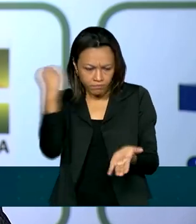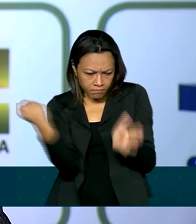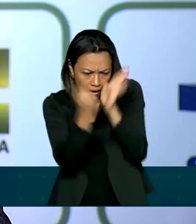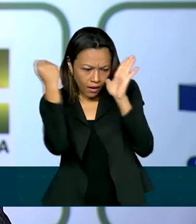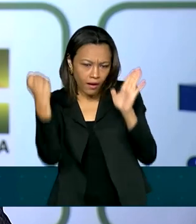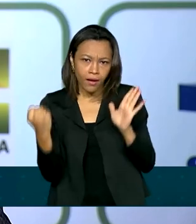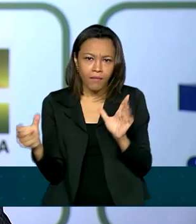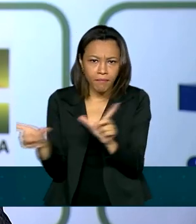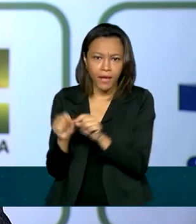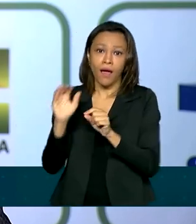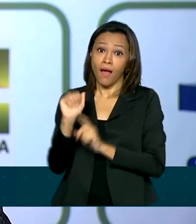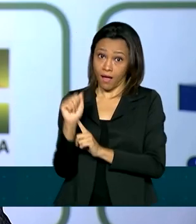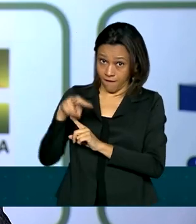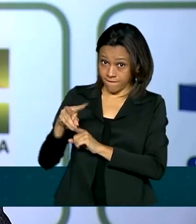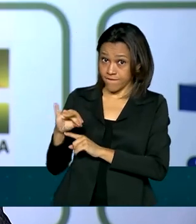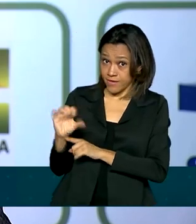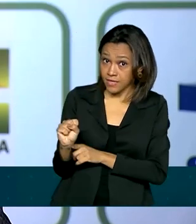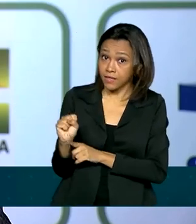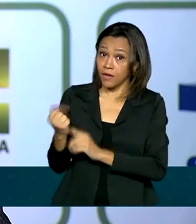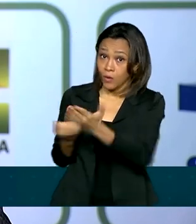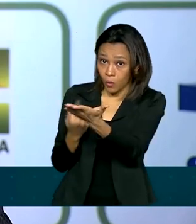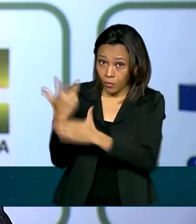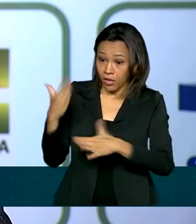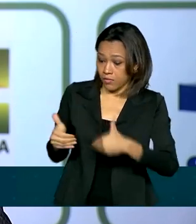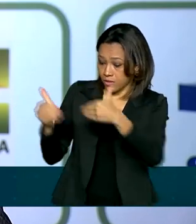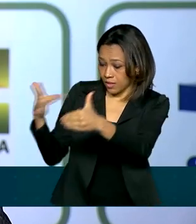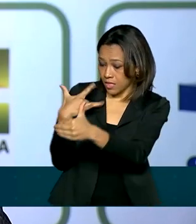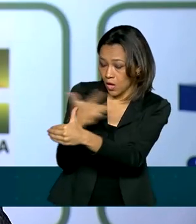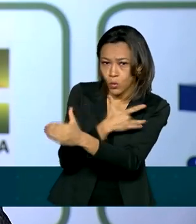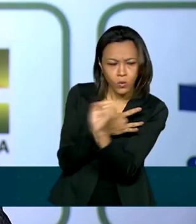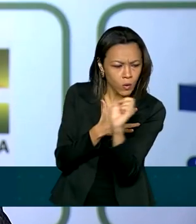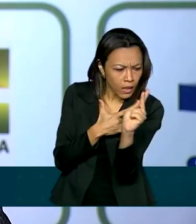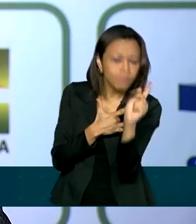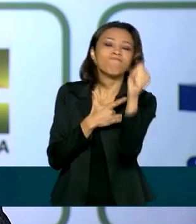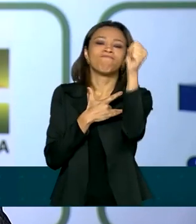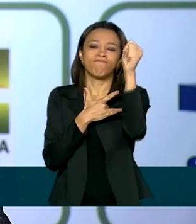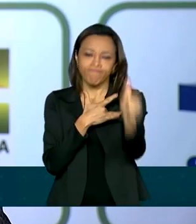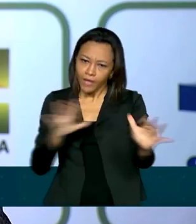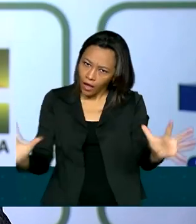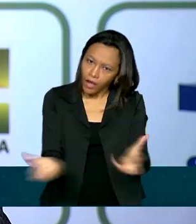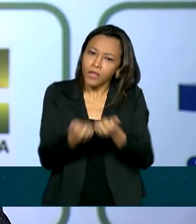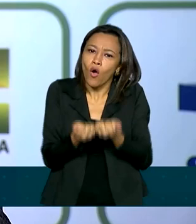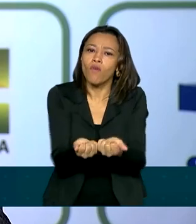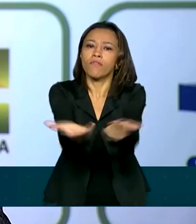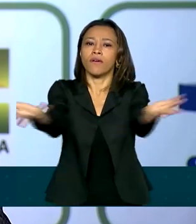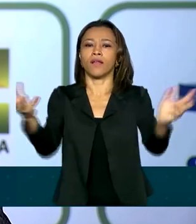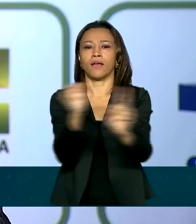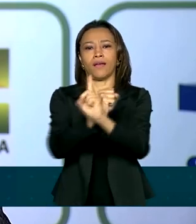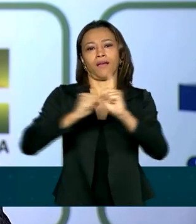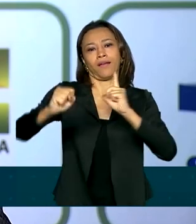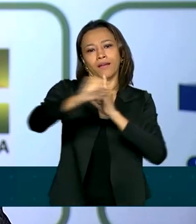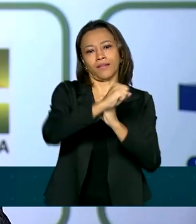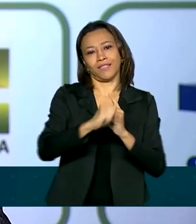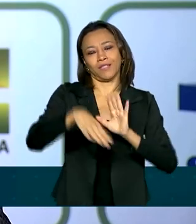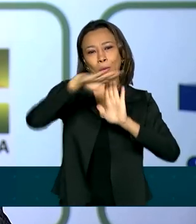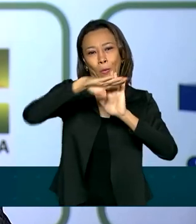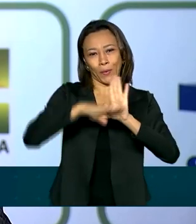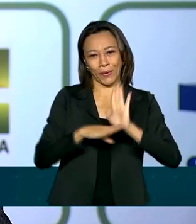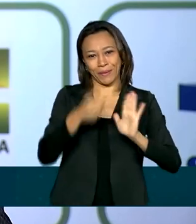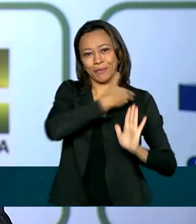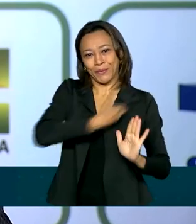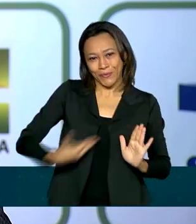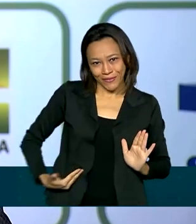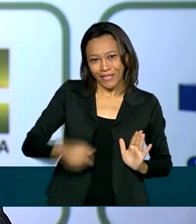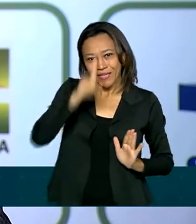Anvisa e adquirida pelo Ministério da Saúde, poderá ser oferecida aos brasileiros por meio do Programa Nacional de Imunizações.